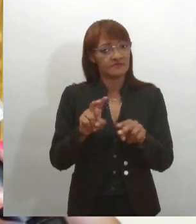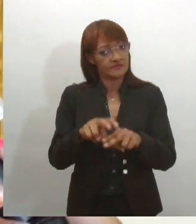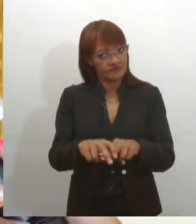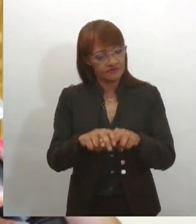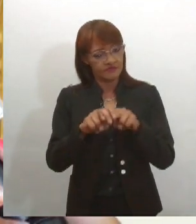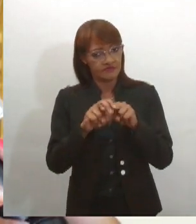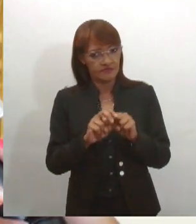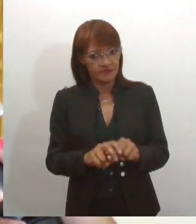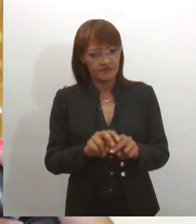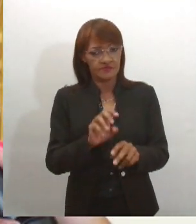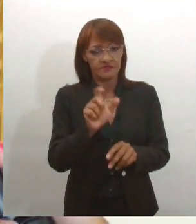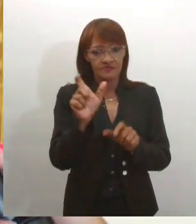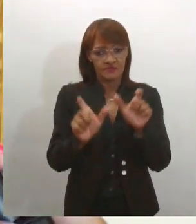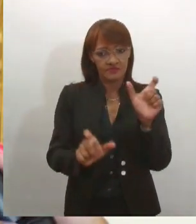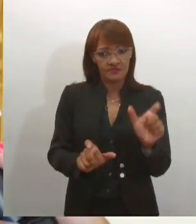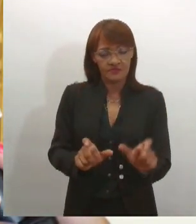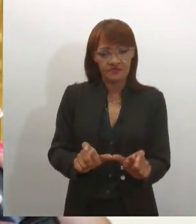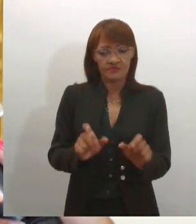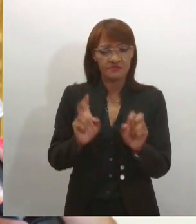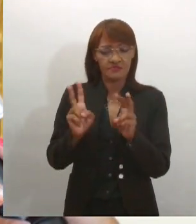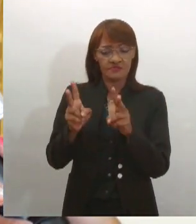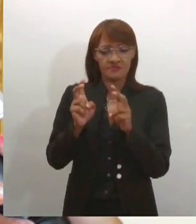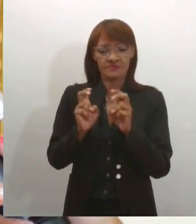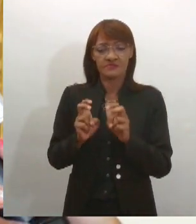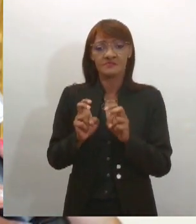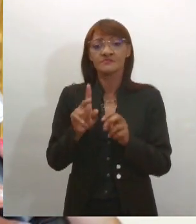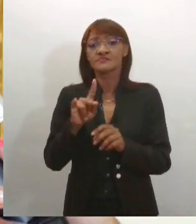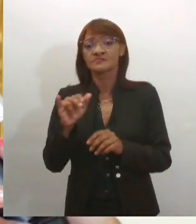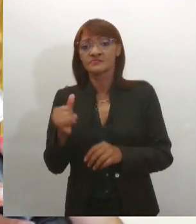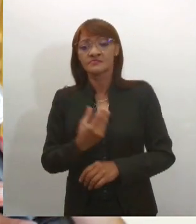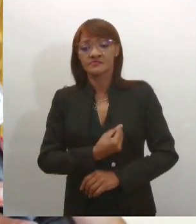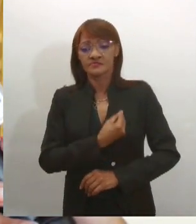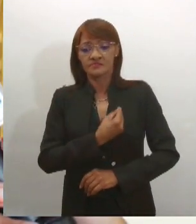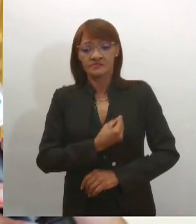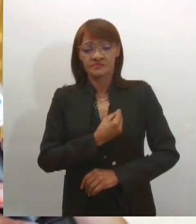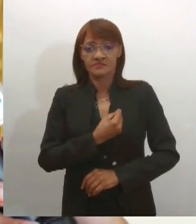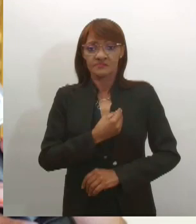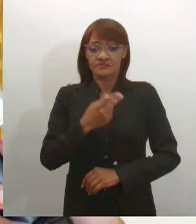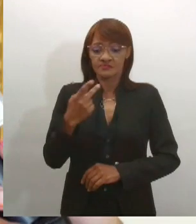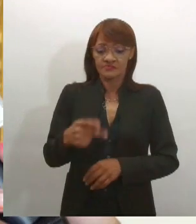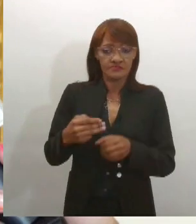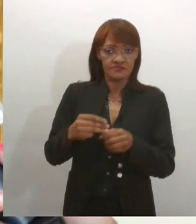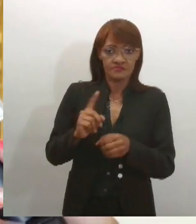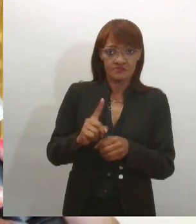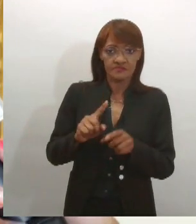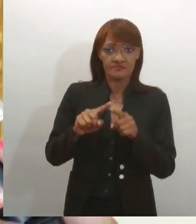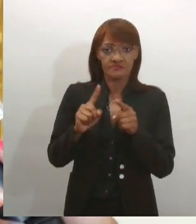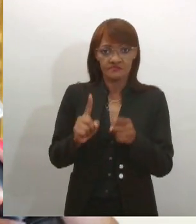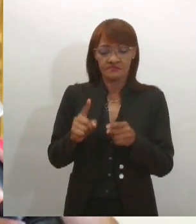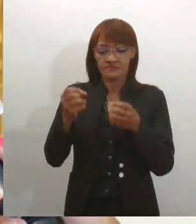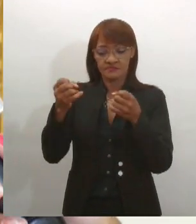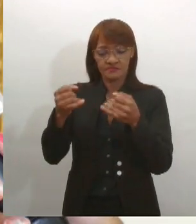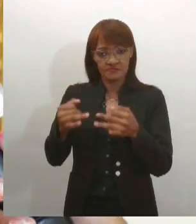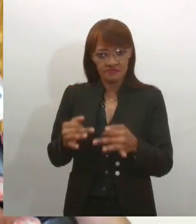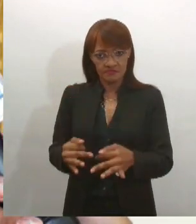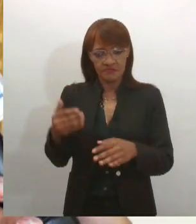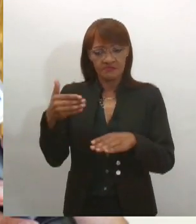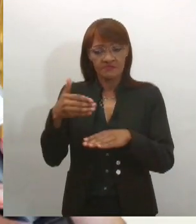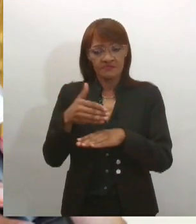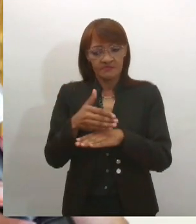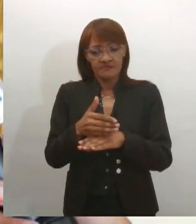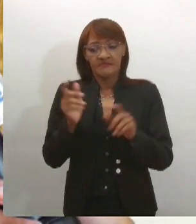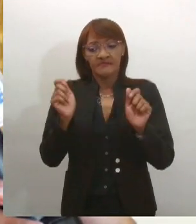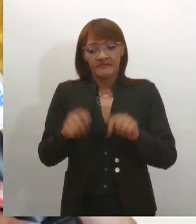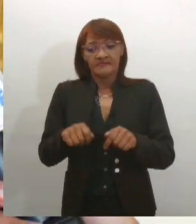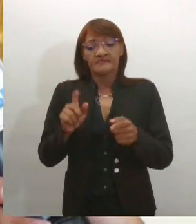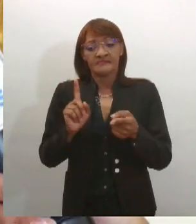estiver no dia da votação se não estiver em seu domicílio para fazer a sua justificativa que pode ser feita inclusive